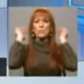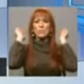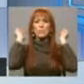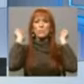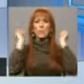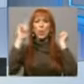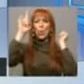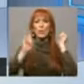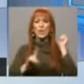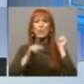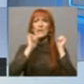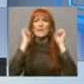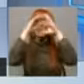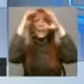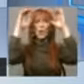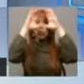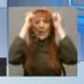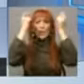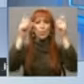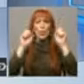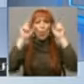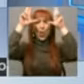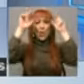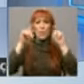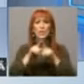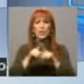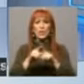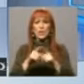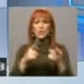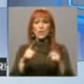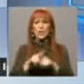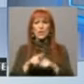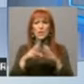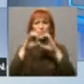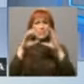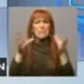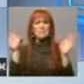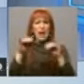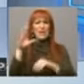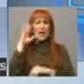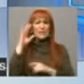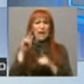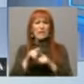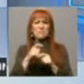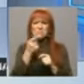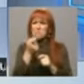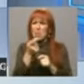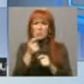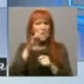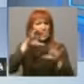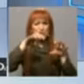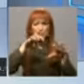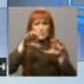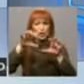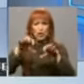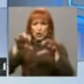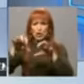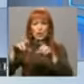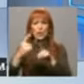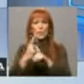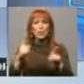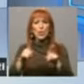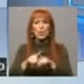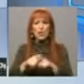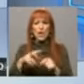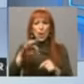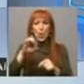o dia a começar com o céu pouco nublado ou limpo, poderá ter períodos de maior nebulosidade durante a tarde, também com probabilidade baixa da ocorrência de aguaceiros, que acima dos 600,